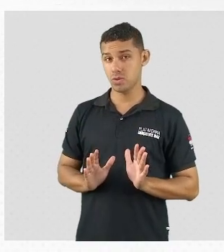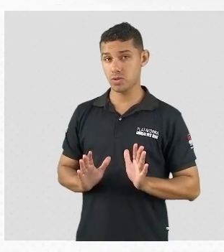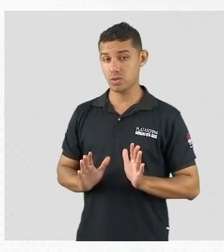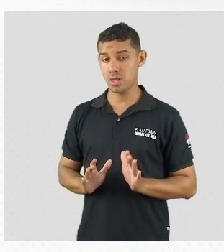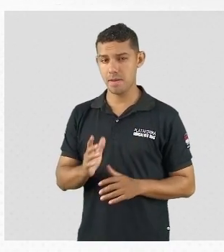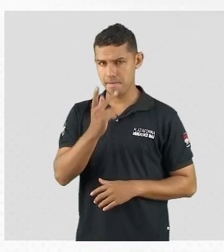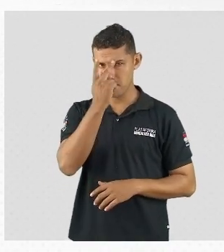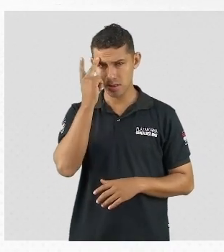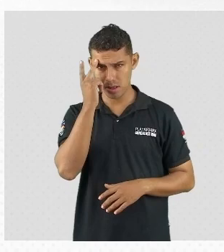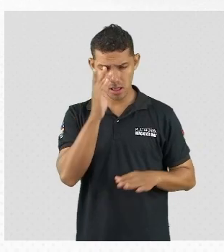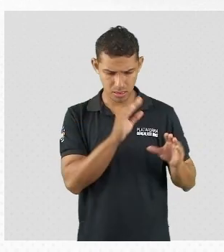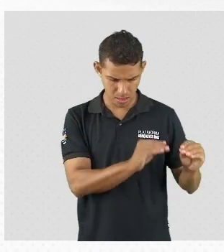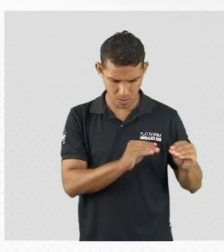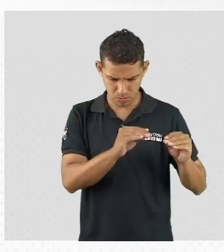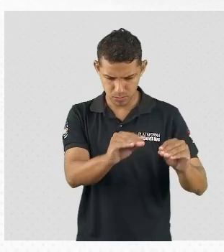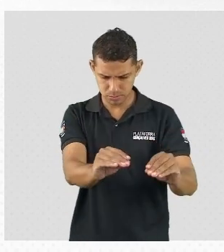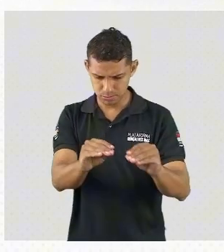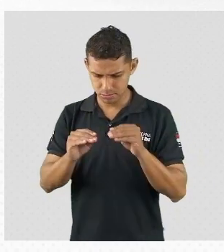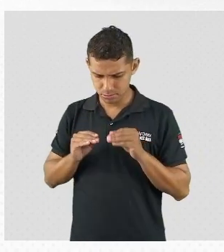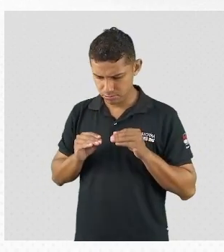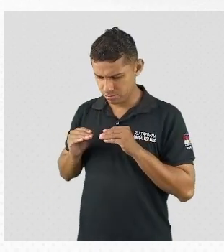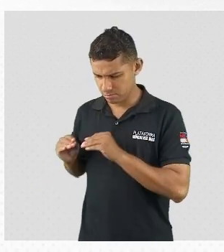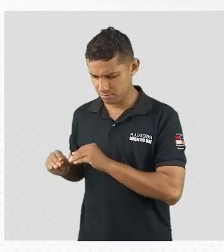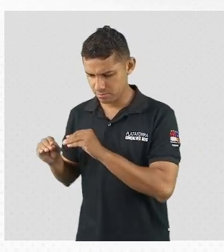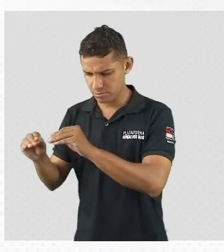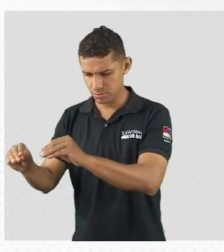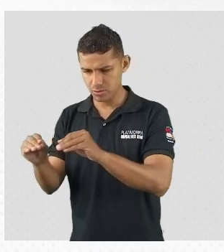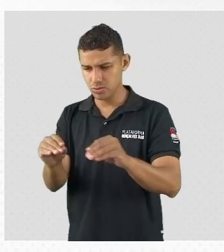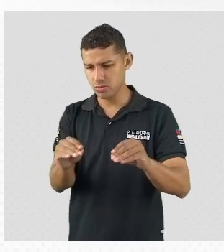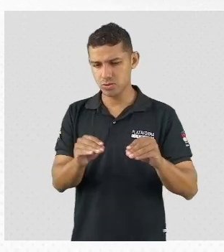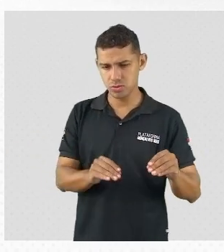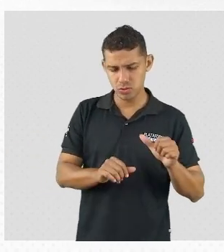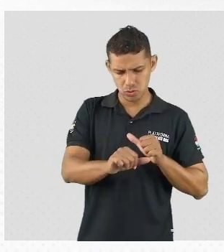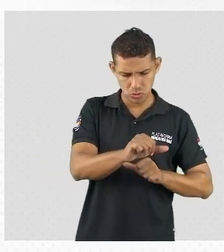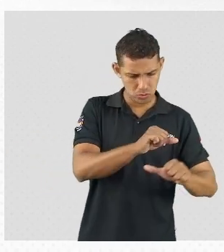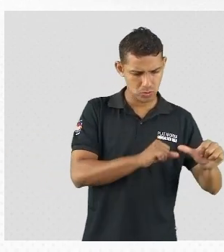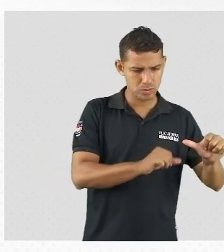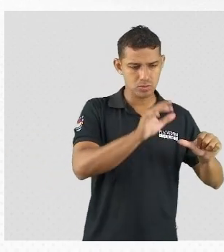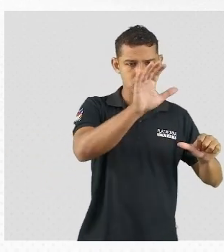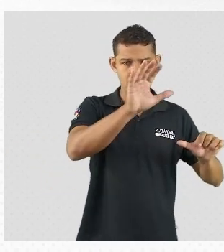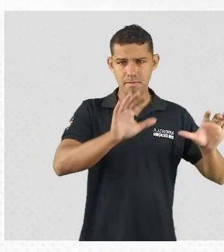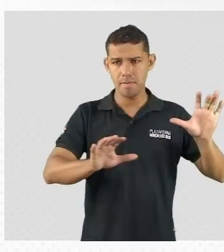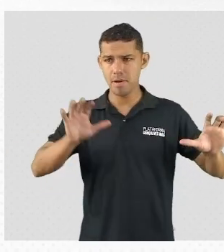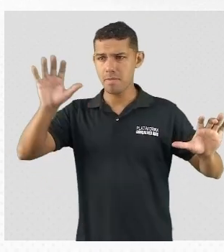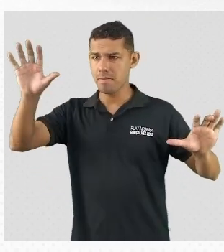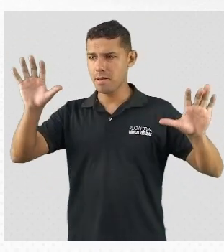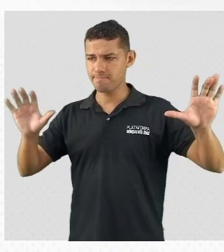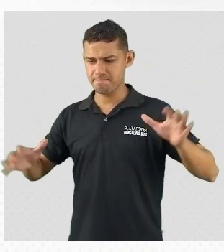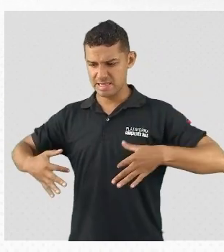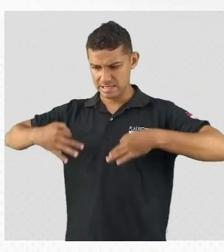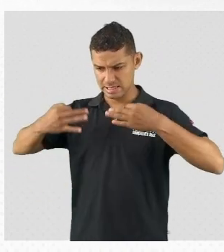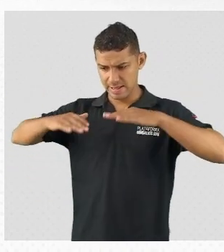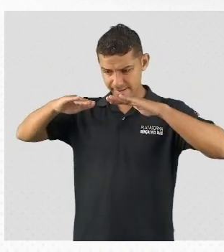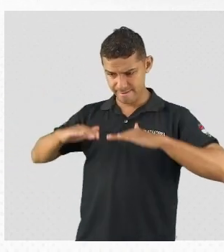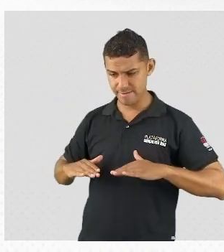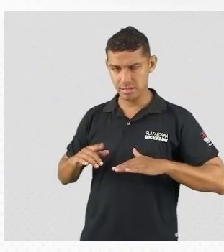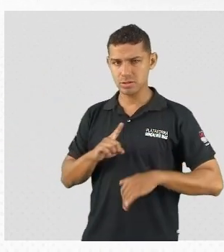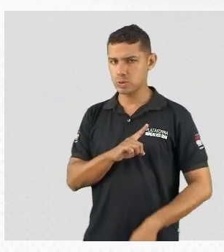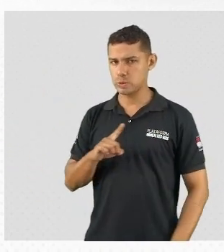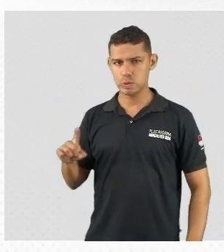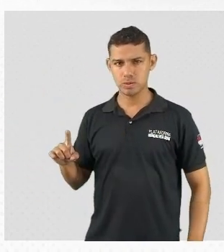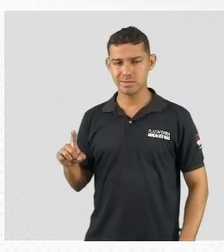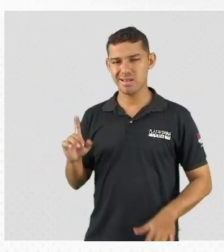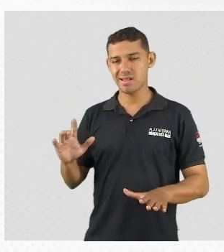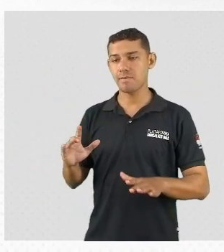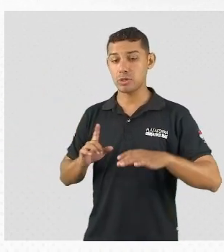nômade eram aqueles que ficavam, né, ali andando de uma região para outra, eles não tinham um lugar fixo, estavam